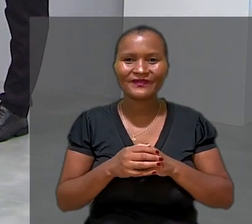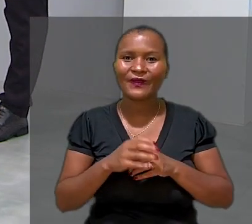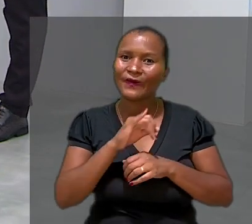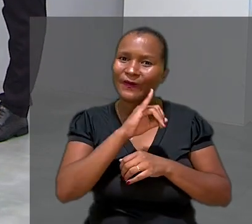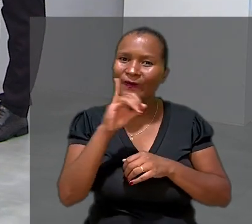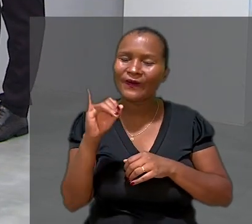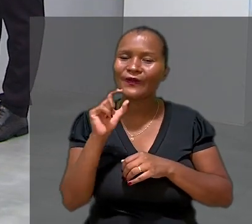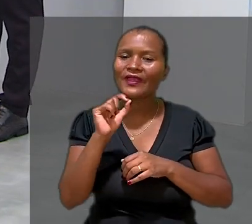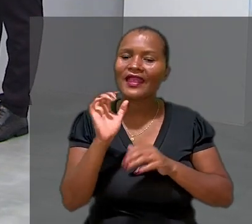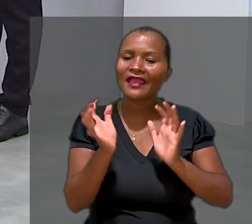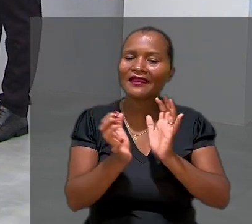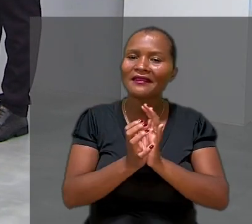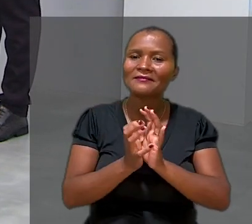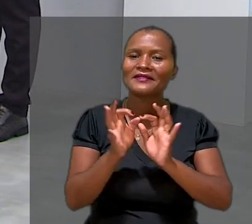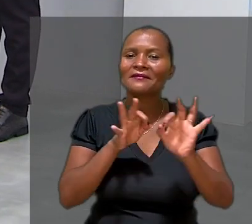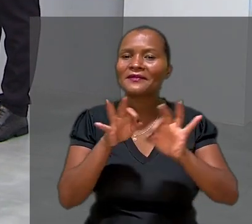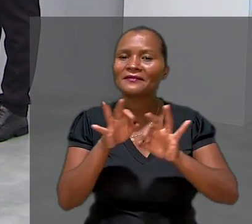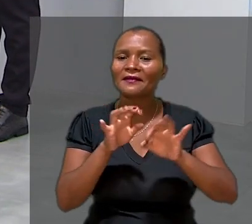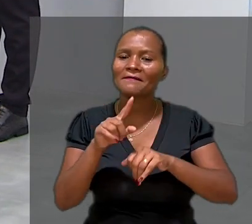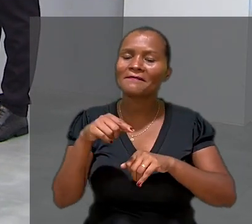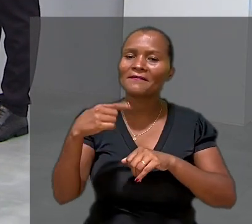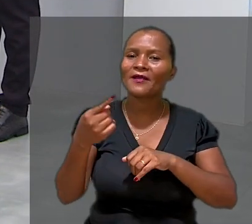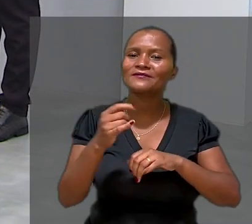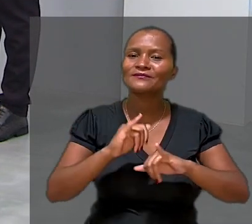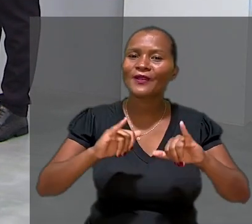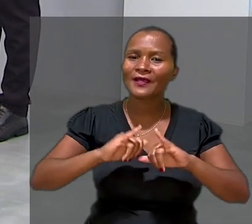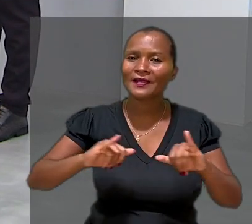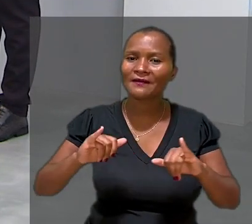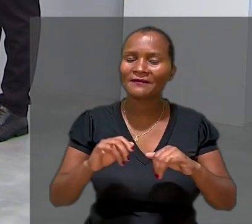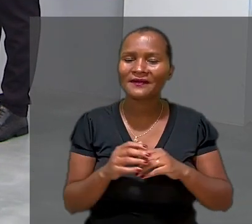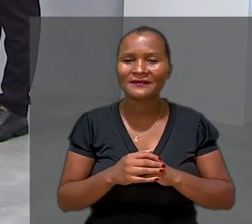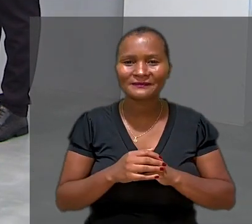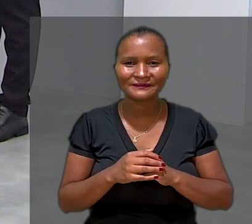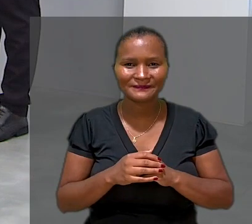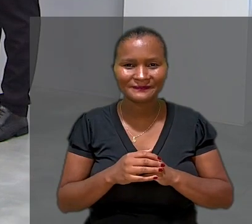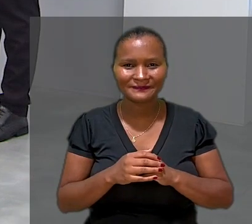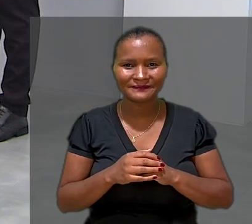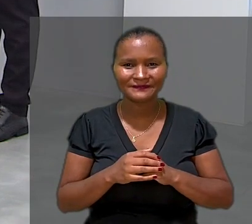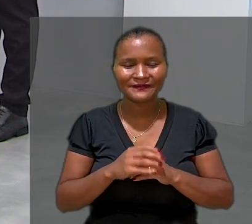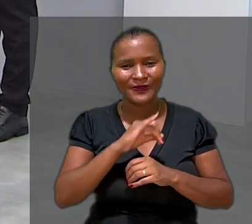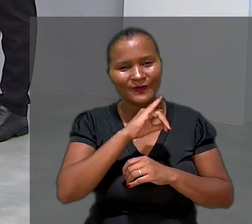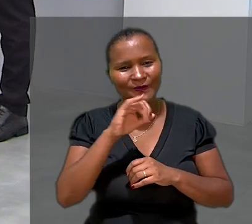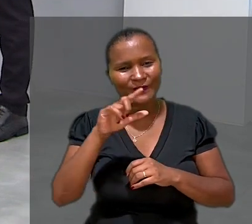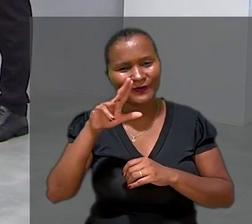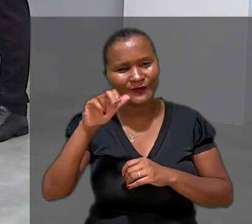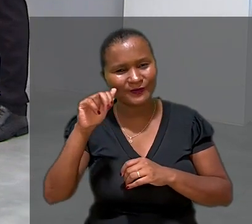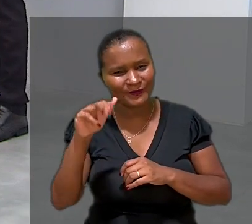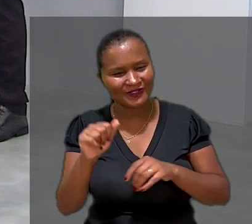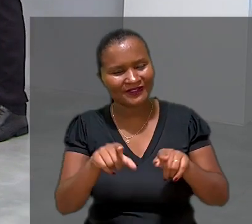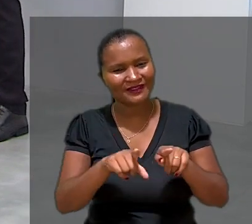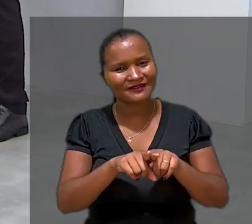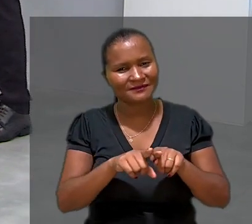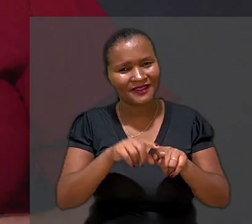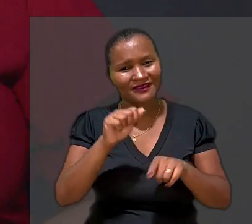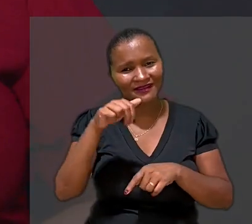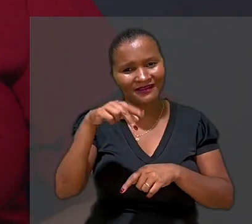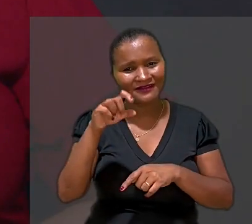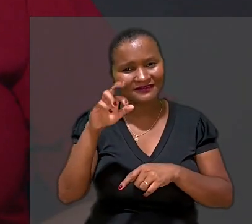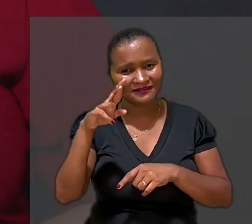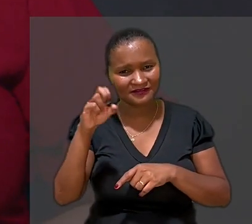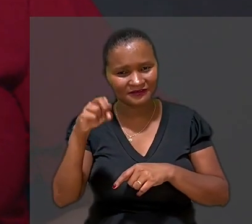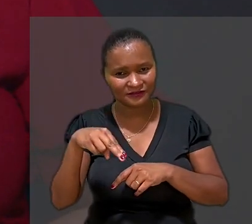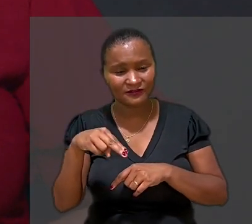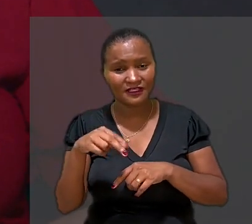Oi, Liamara, o que a equipe está preparando para as próximas edições do programa? Oi, Luana. Oi, Anderson. No